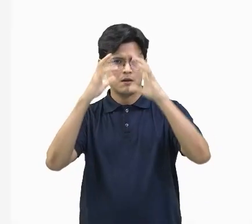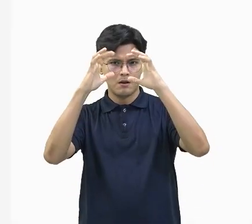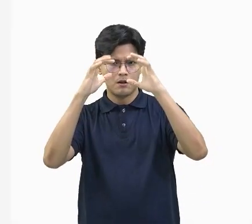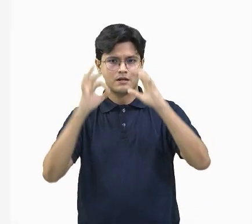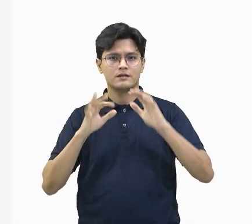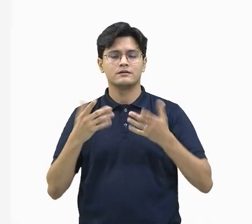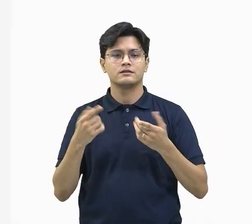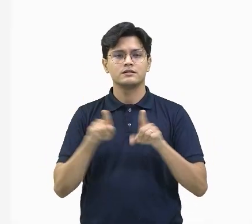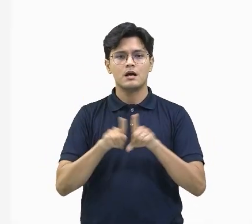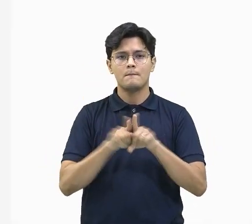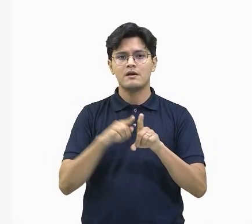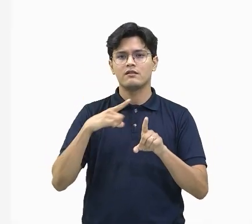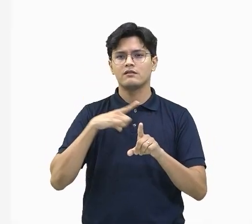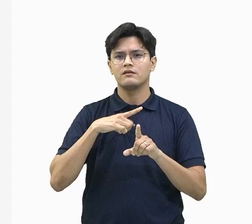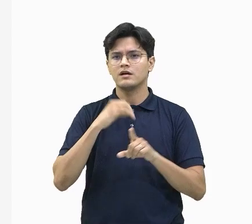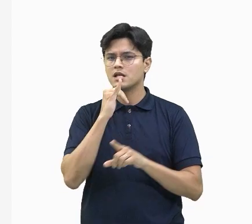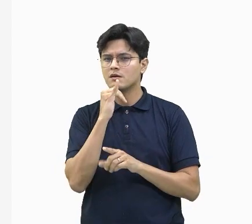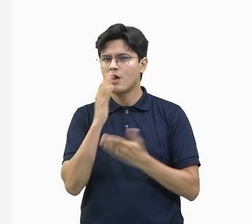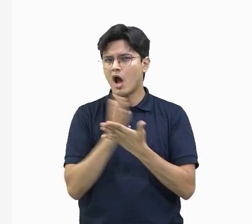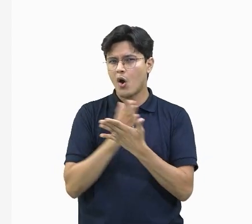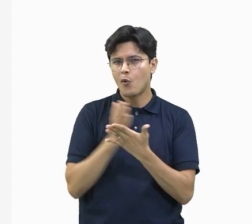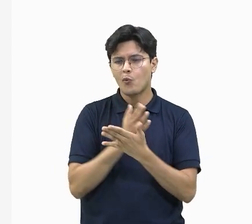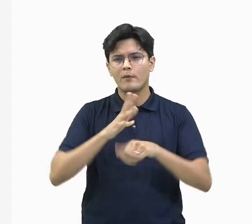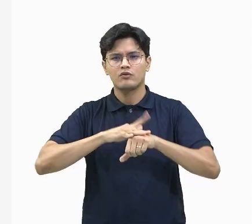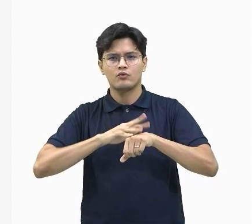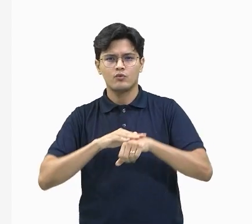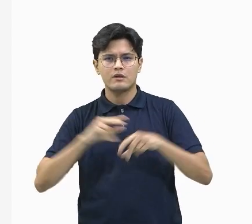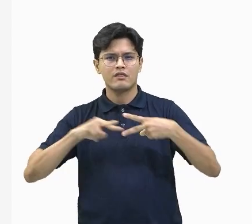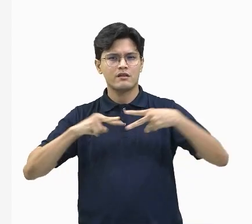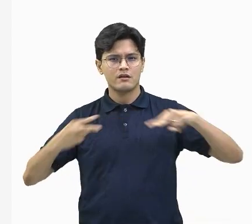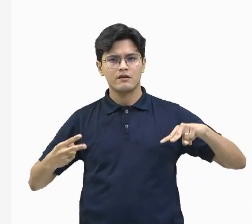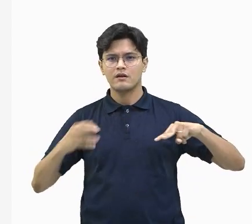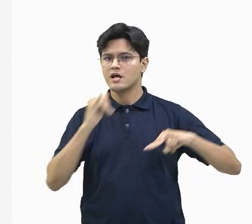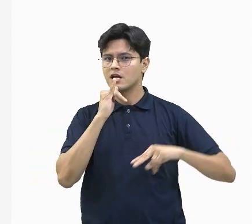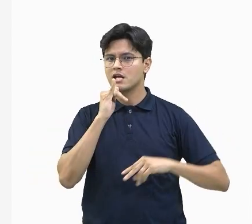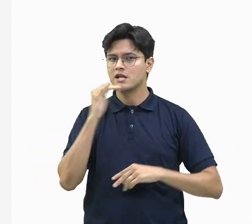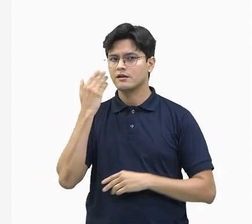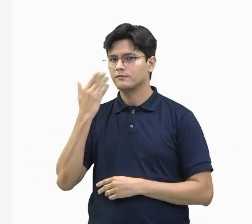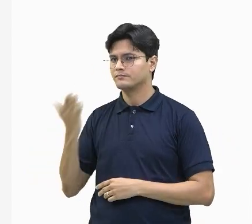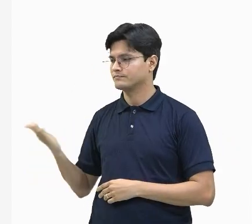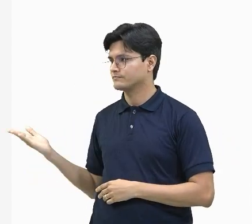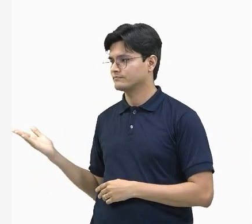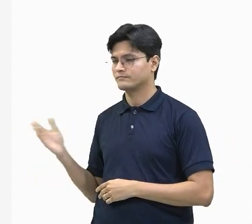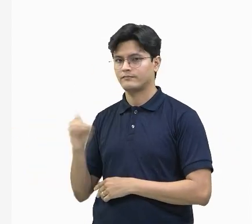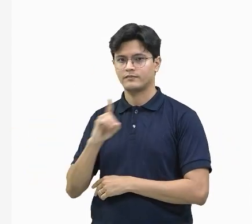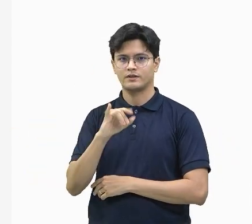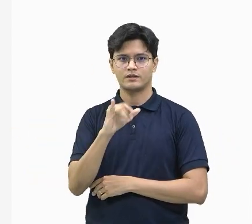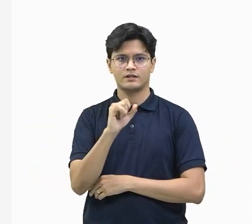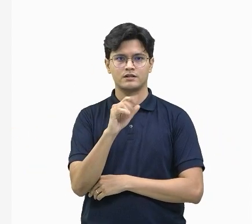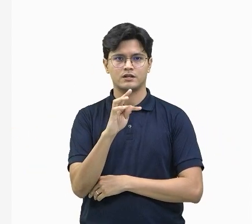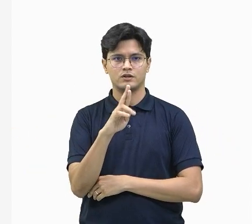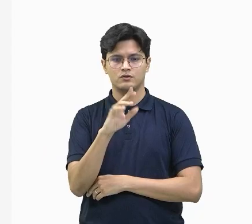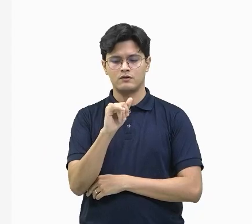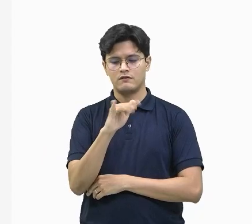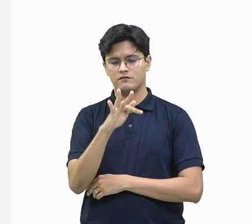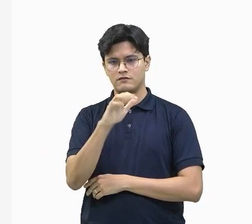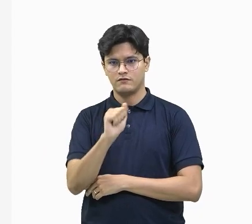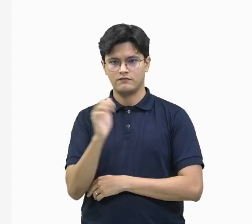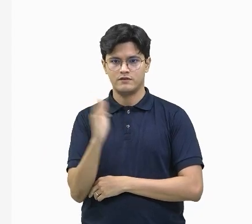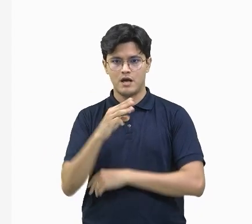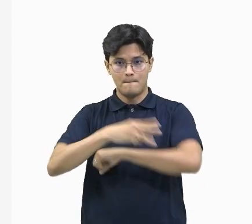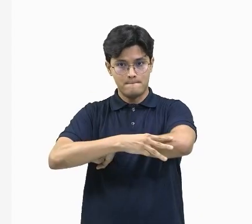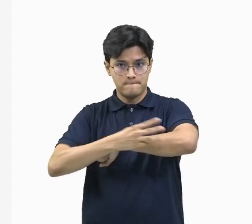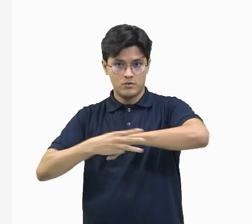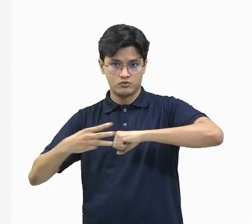temos, então, doenças genéticas. A exemplo do como está aqui, a distrofia muscular de Duchenne, que ela vai